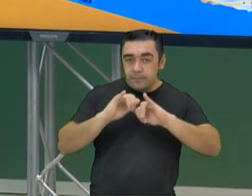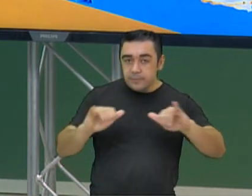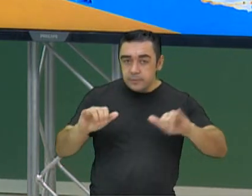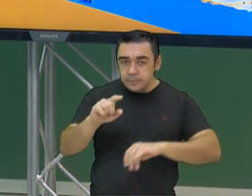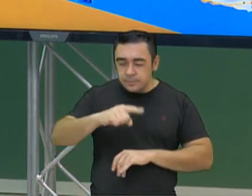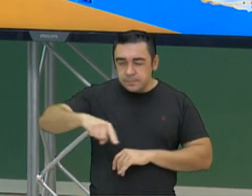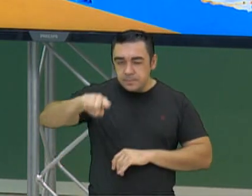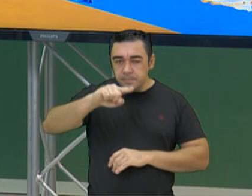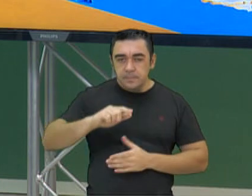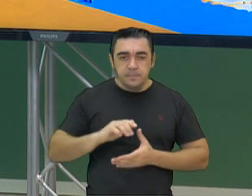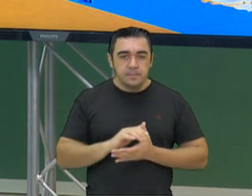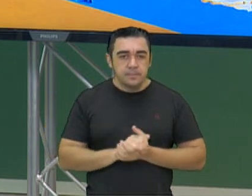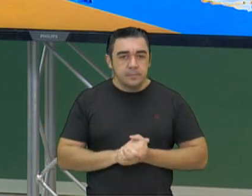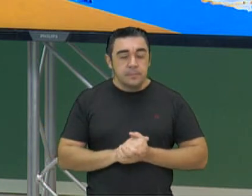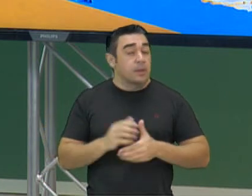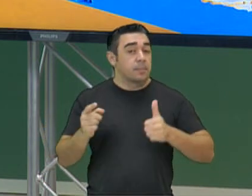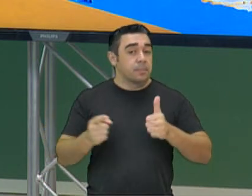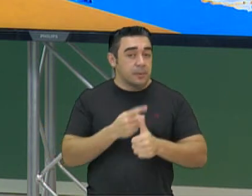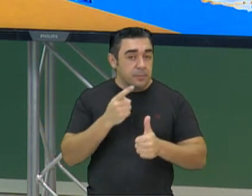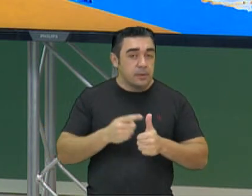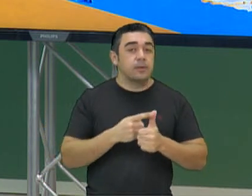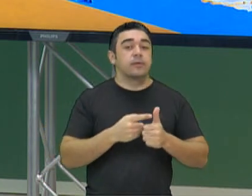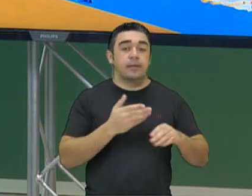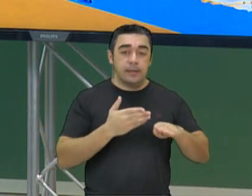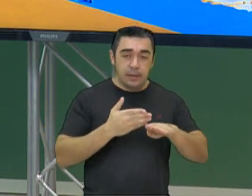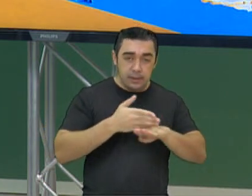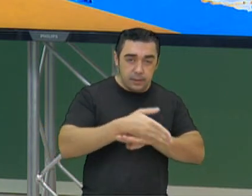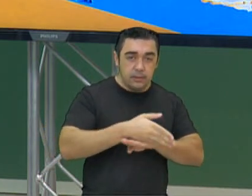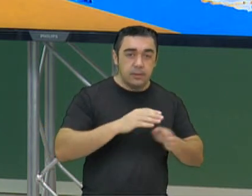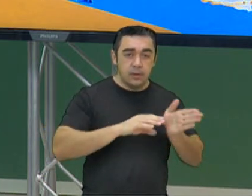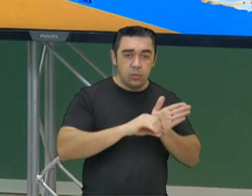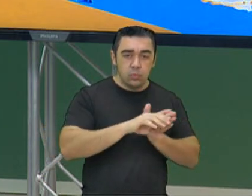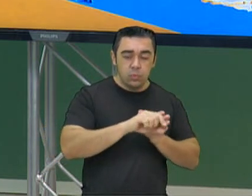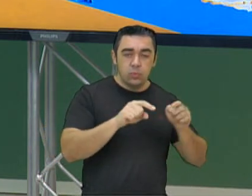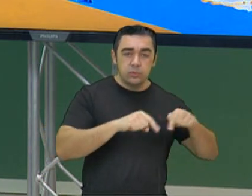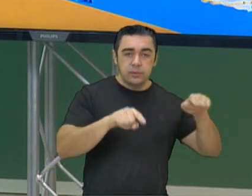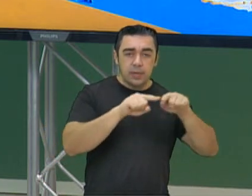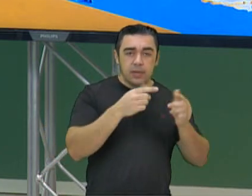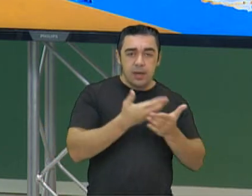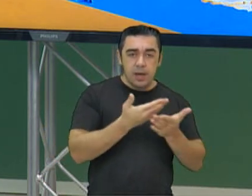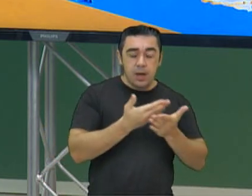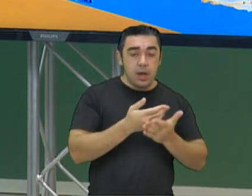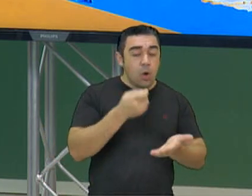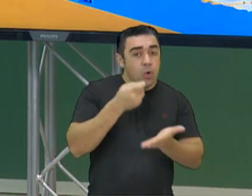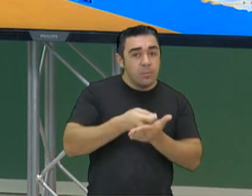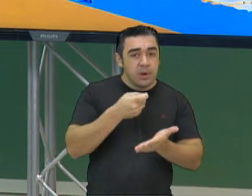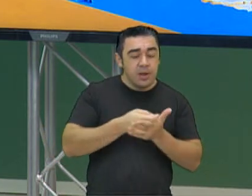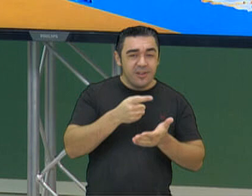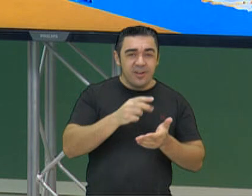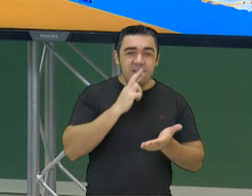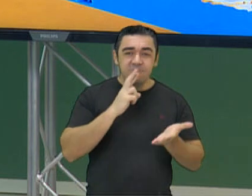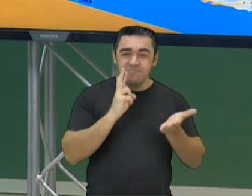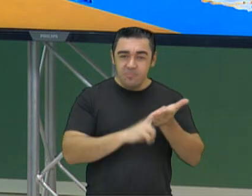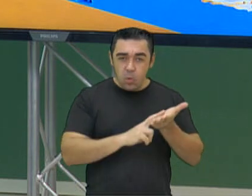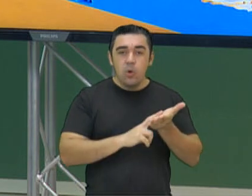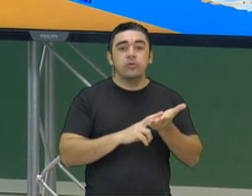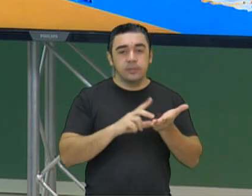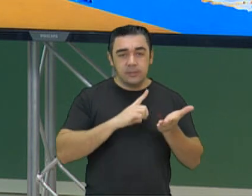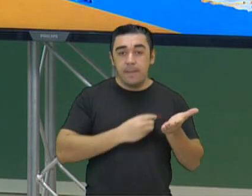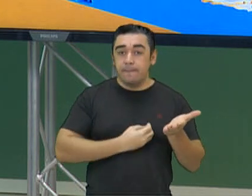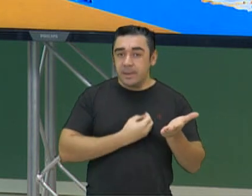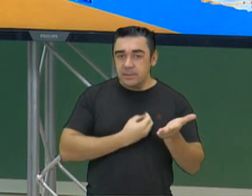Primeiro, gente, não esqueça de fazer as atividades lá que são atividades obrigatórias para vocês poderem ganhar presença lá no Classroom,